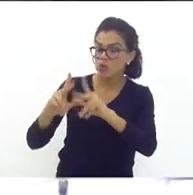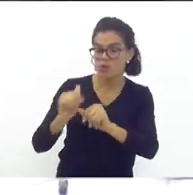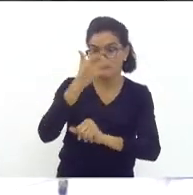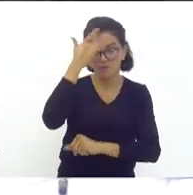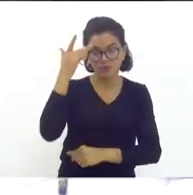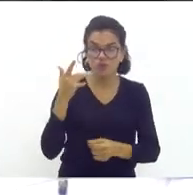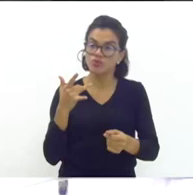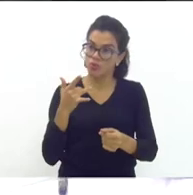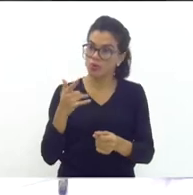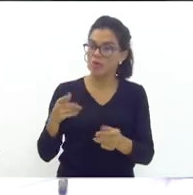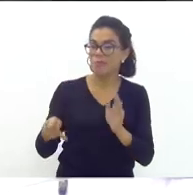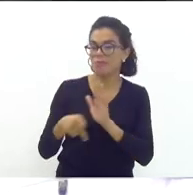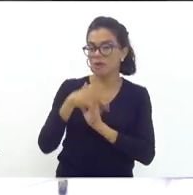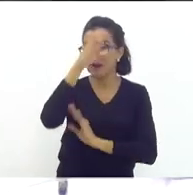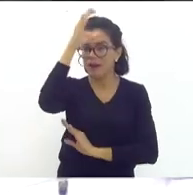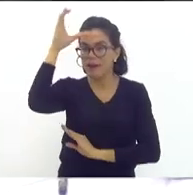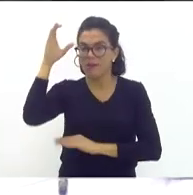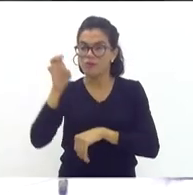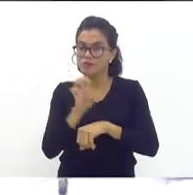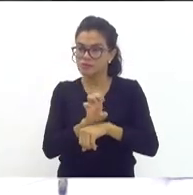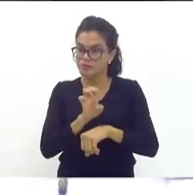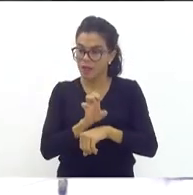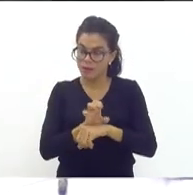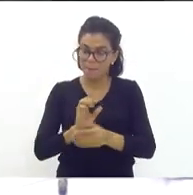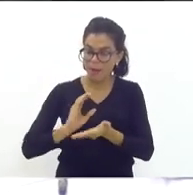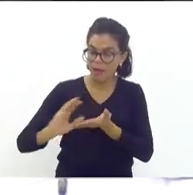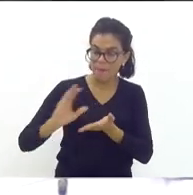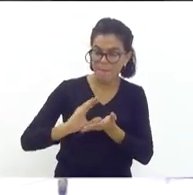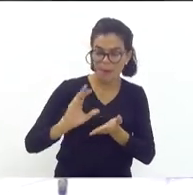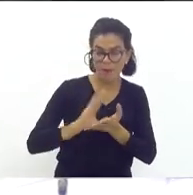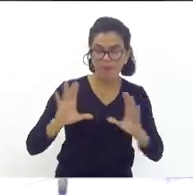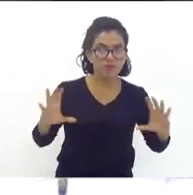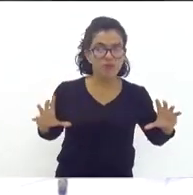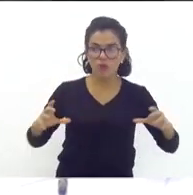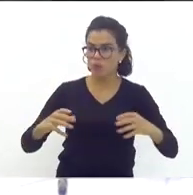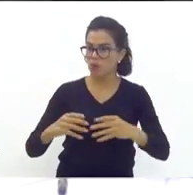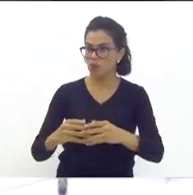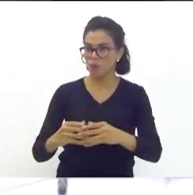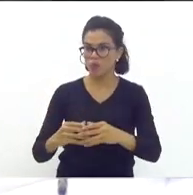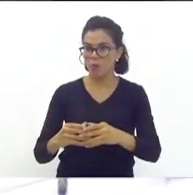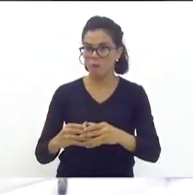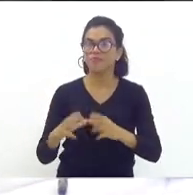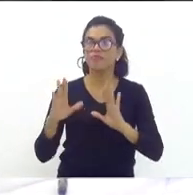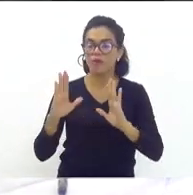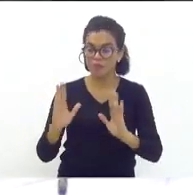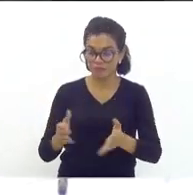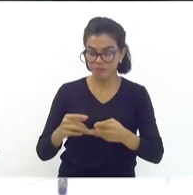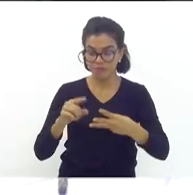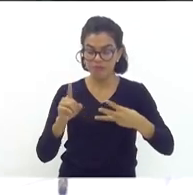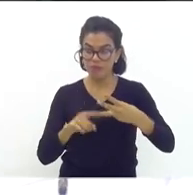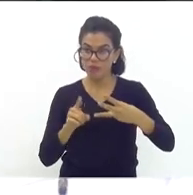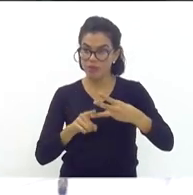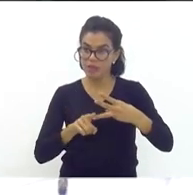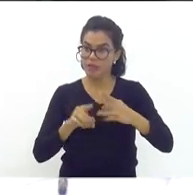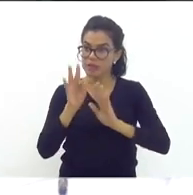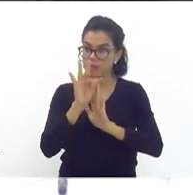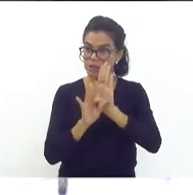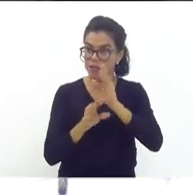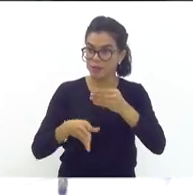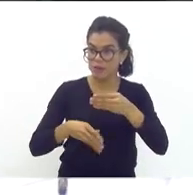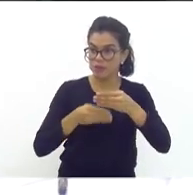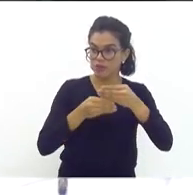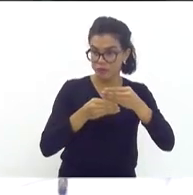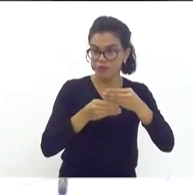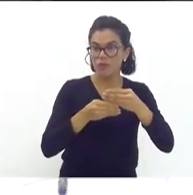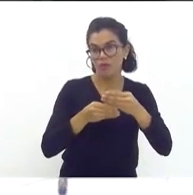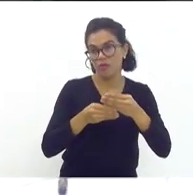o consumidor aqui de uma outra localidade ficar pagando aquele investimento em conjunto após a celebração desse terceiro termoditivo que o deputado trouxe até